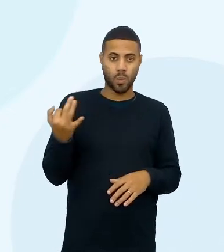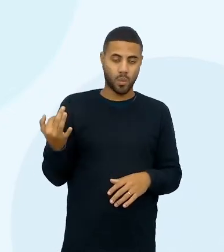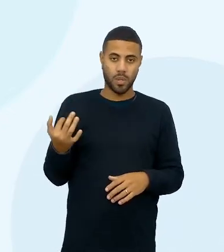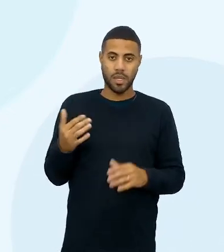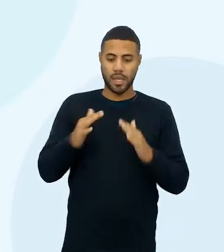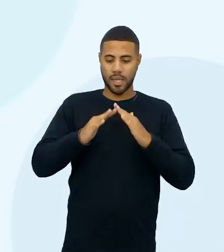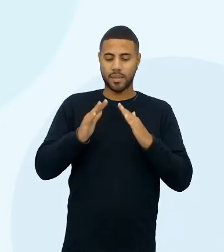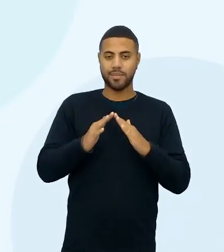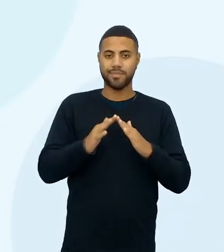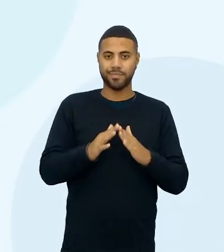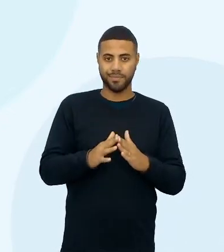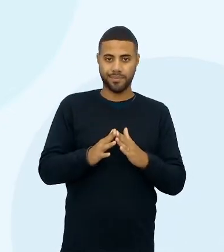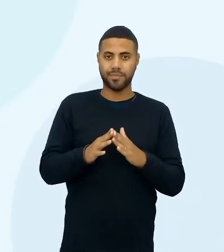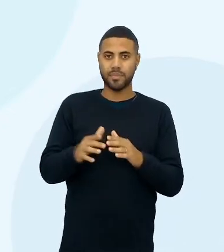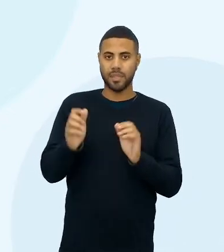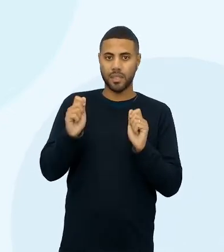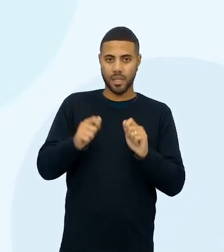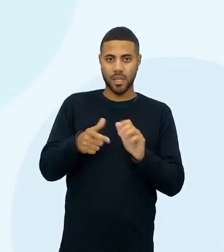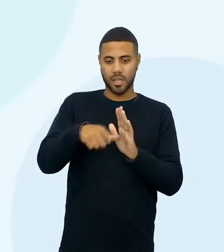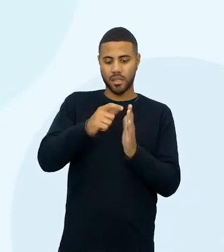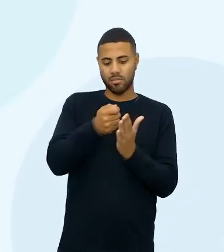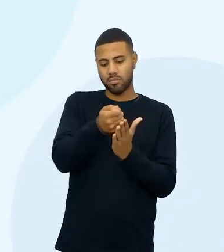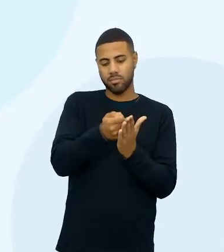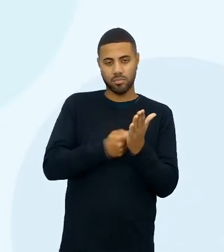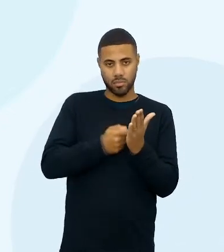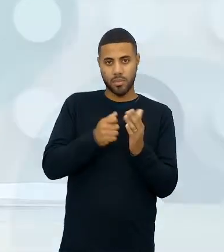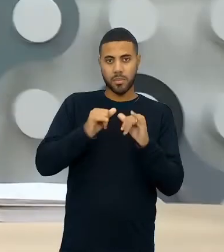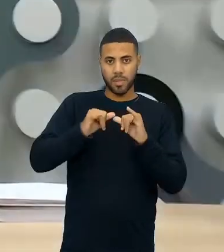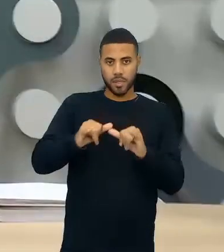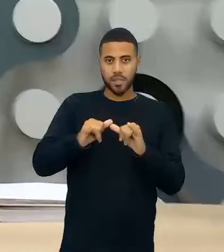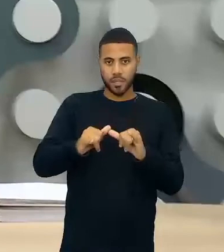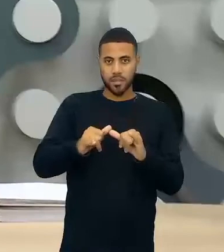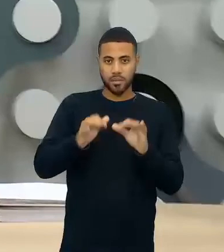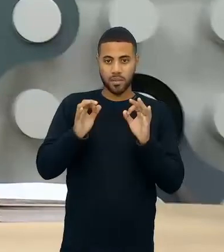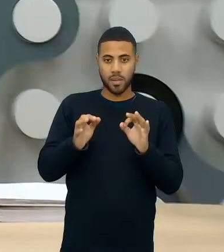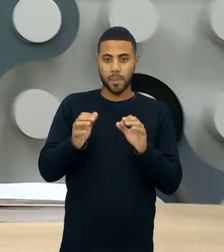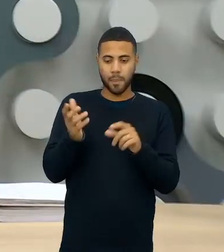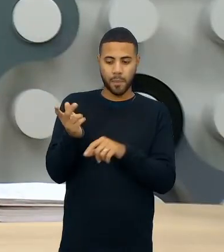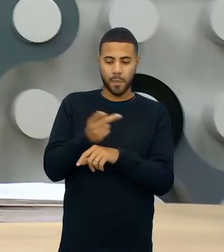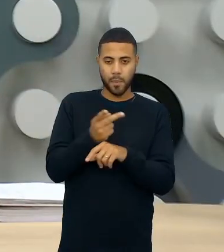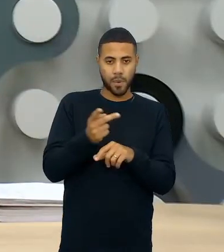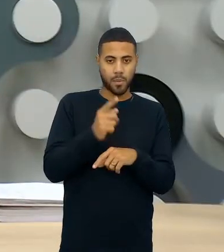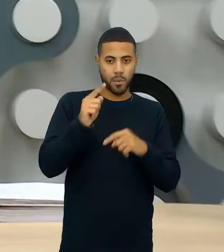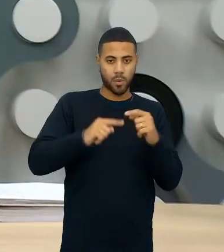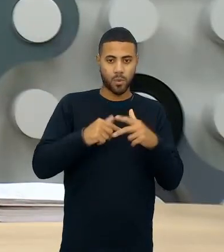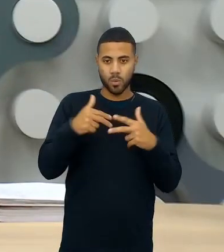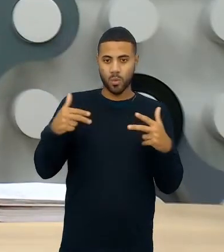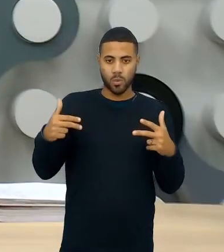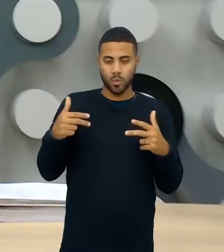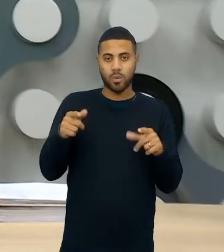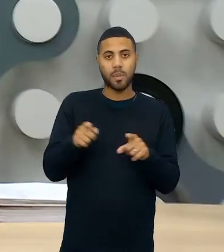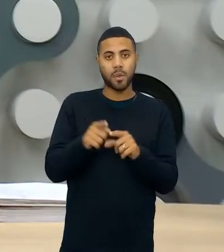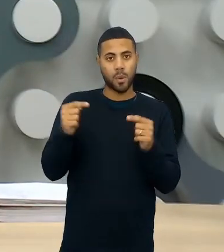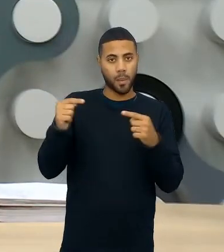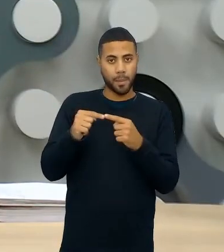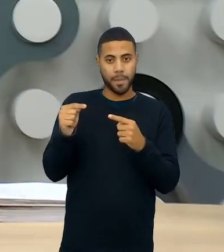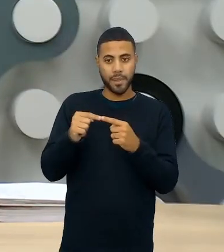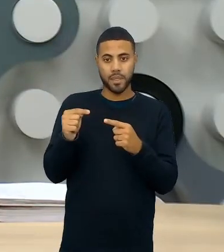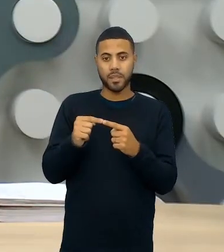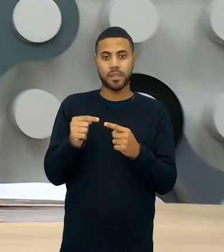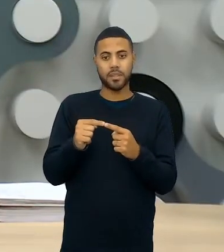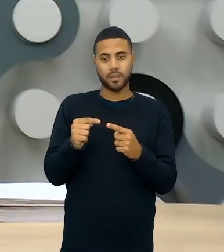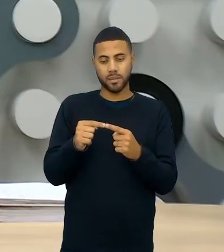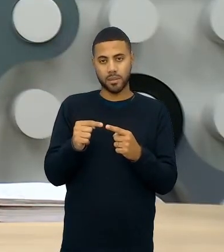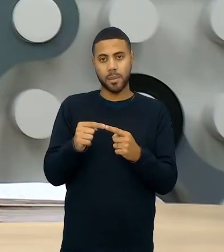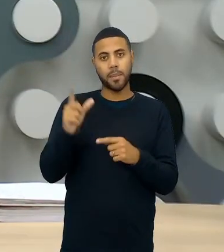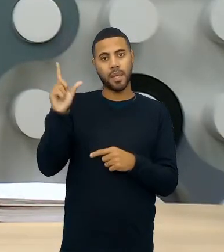na sua casa. Faz a listinha, vai ao supermercado, procure produtos da estação, né? Geralmente são